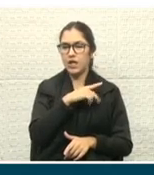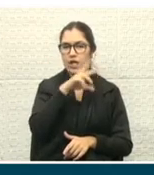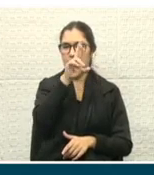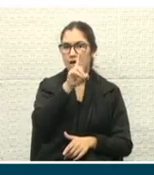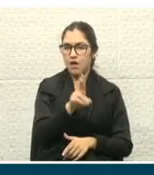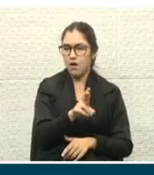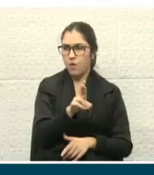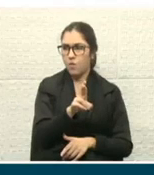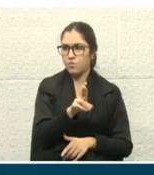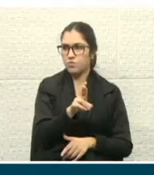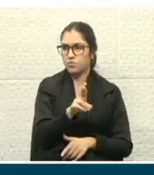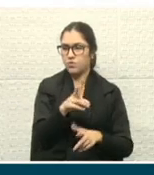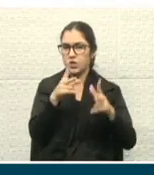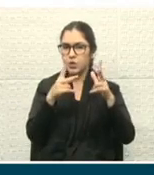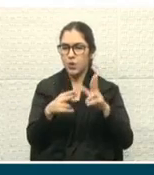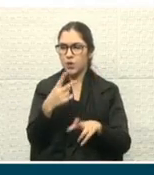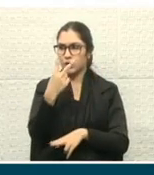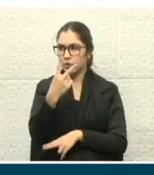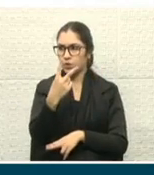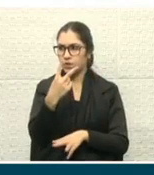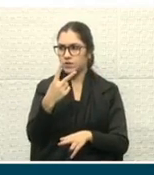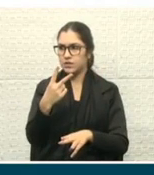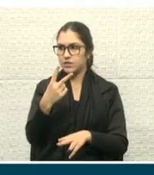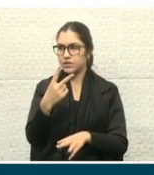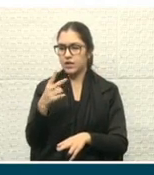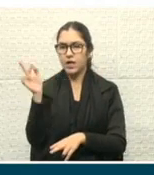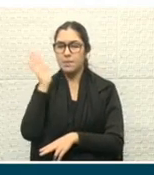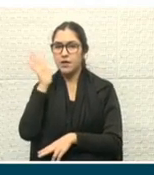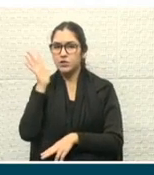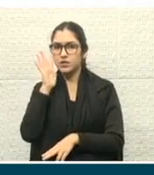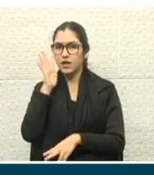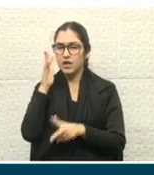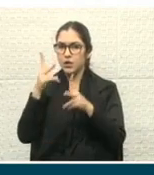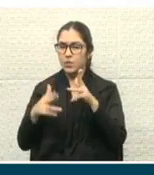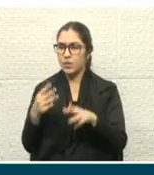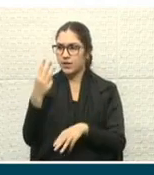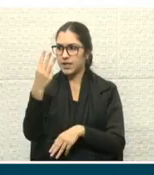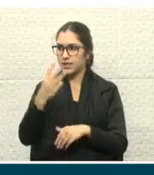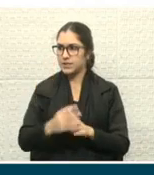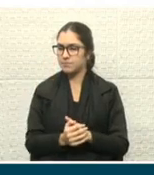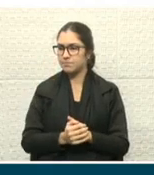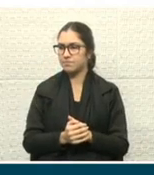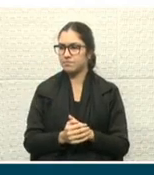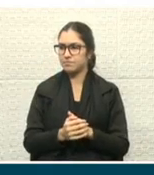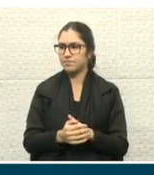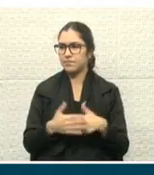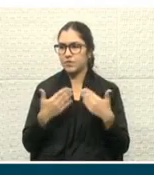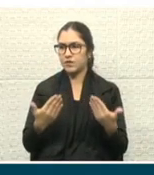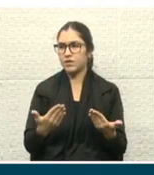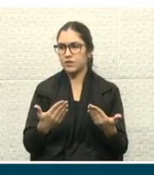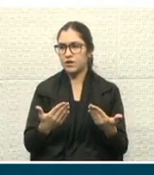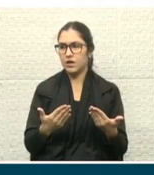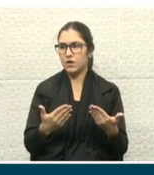real igual a 2, parte imaginária igual a 3. Então, o módulo do número